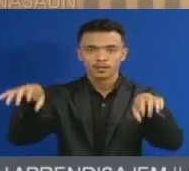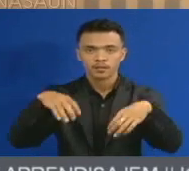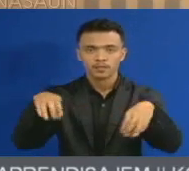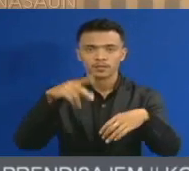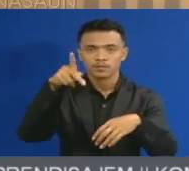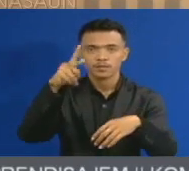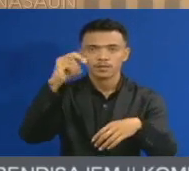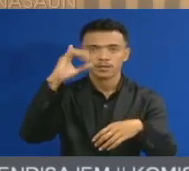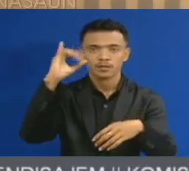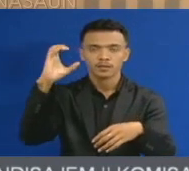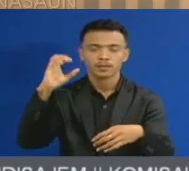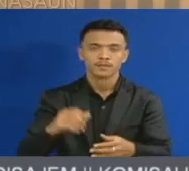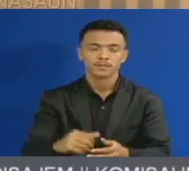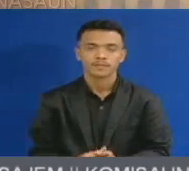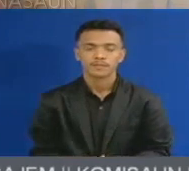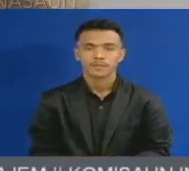de Inteligência.